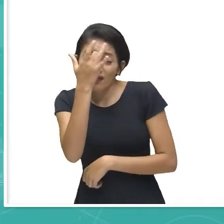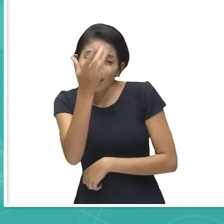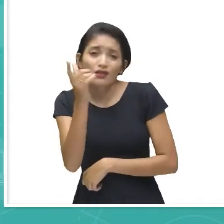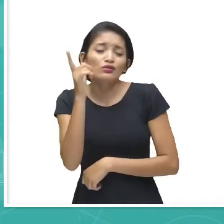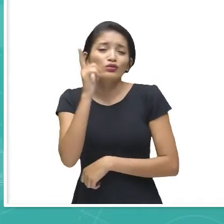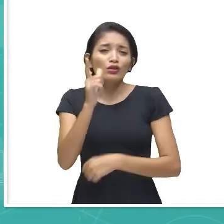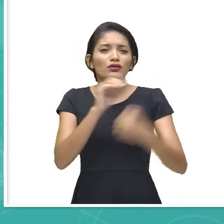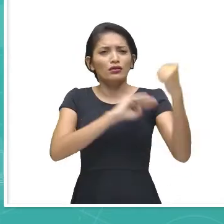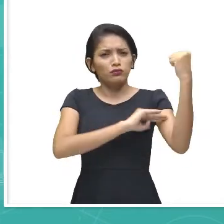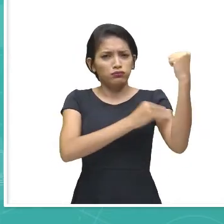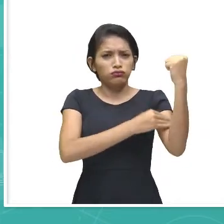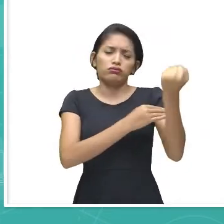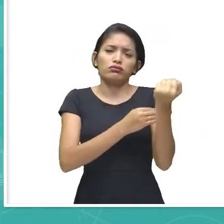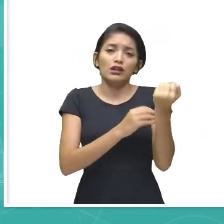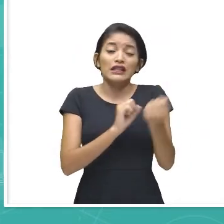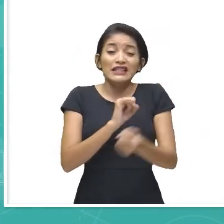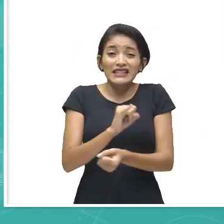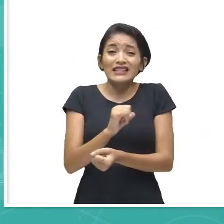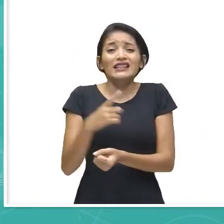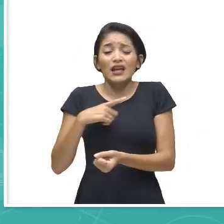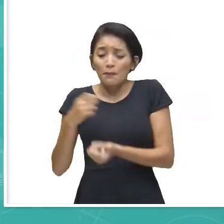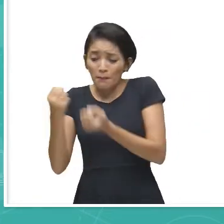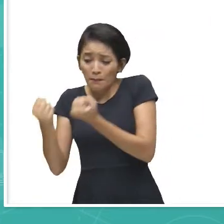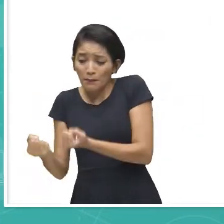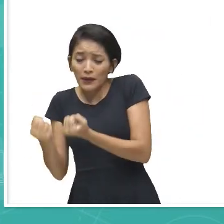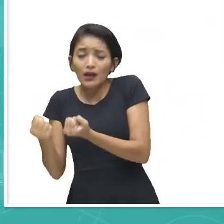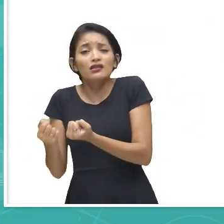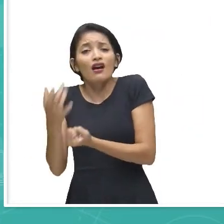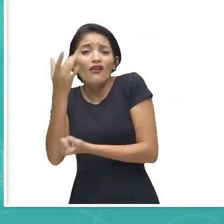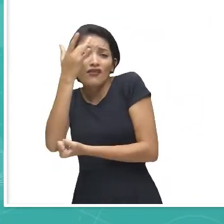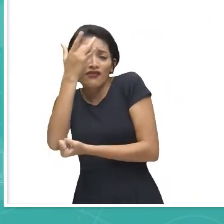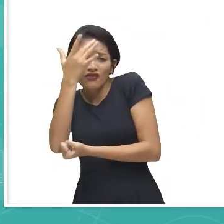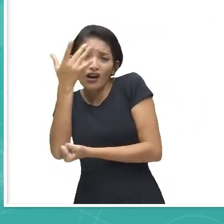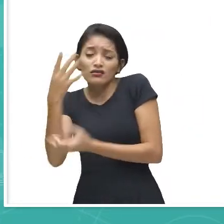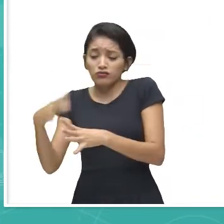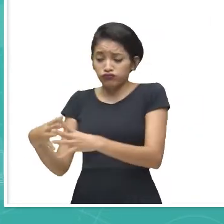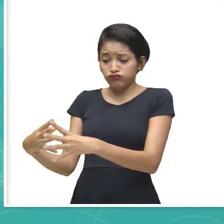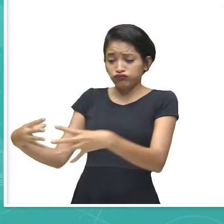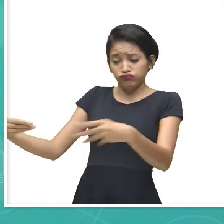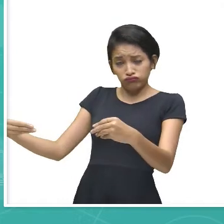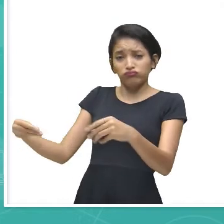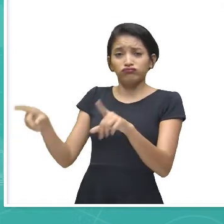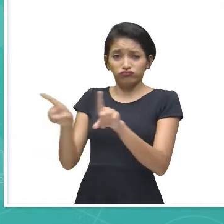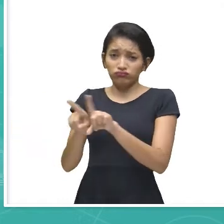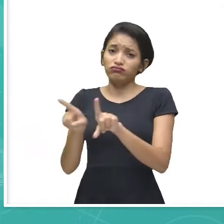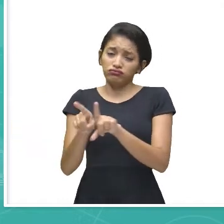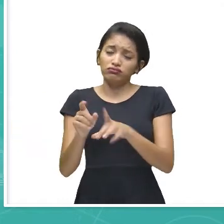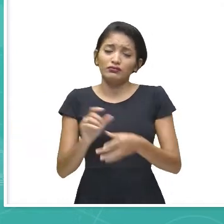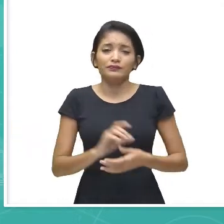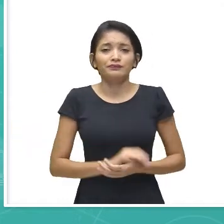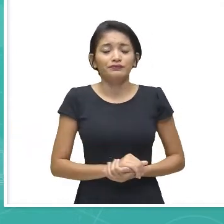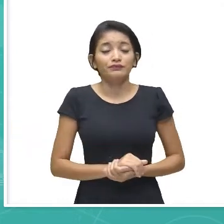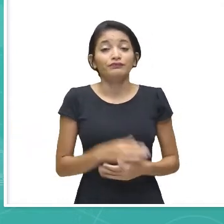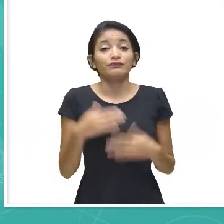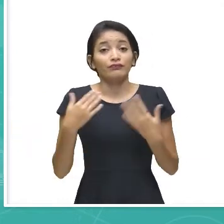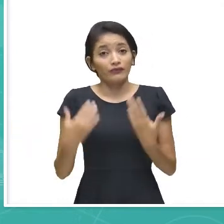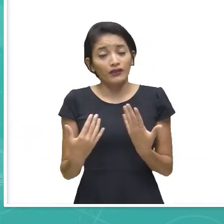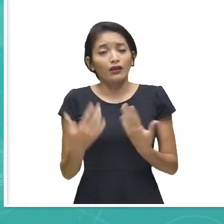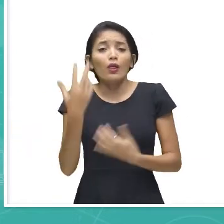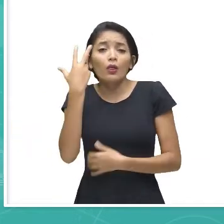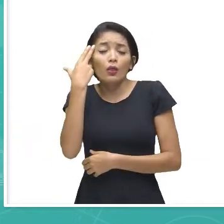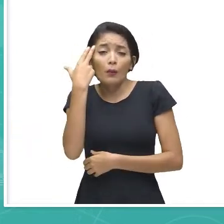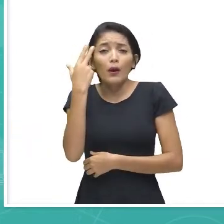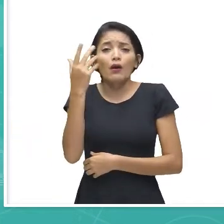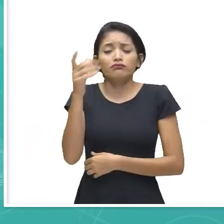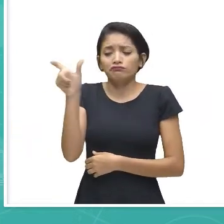ganhar músculo. Se ele ganhar um pouco de peso, ele tem facilidade também de perder esse peso. Então, normalmente as